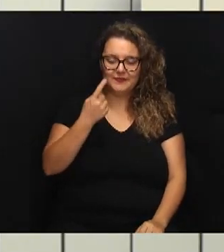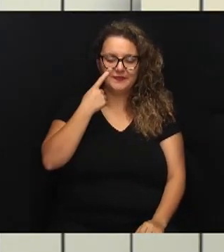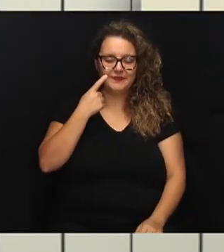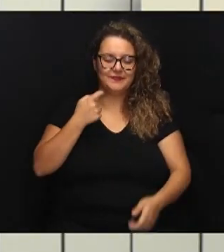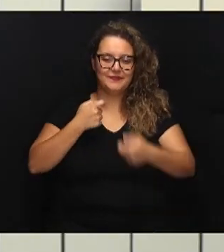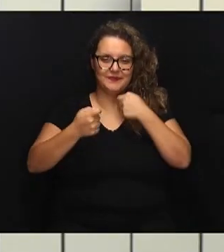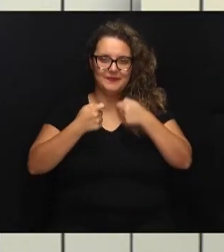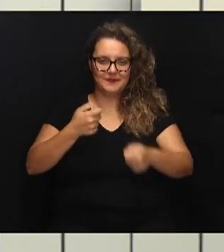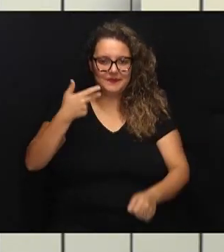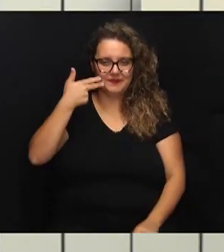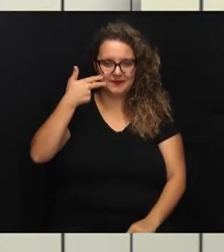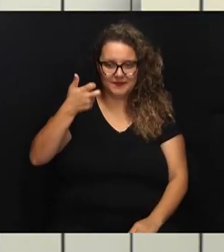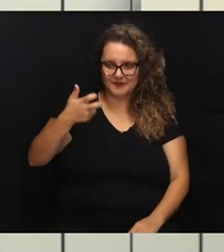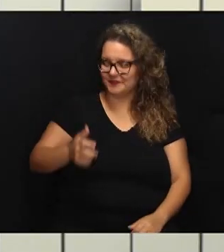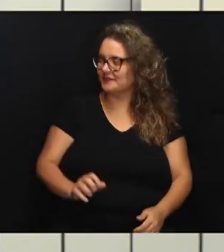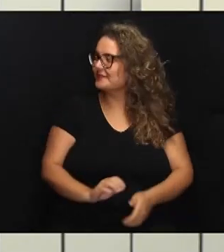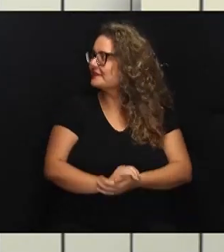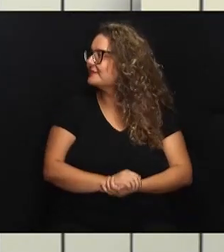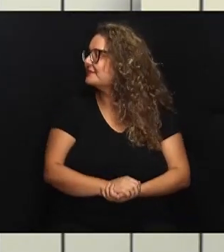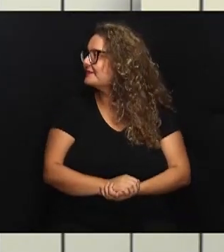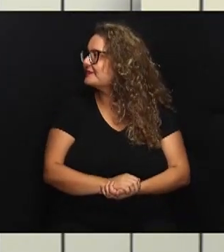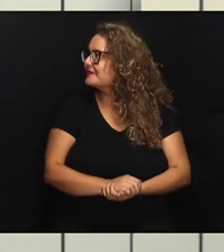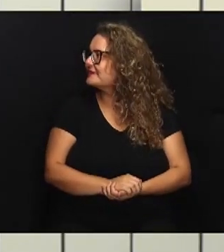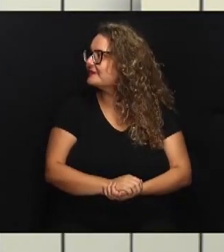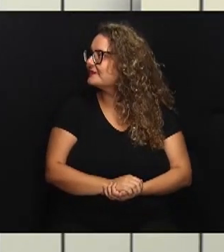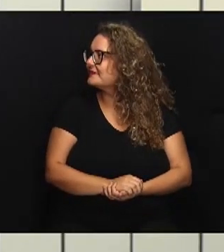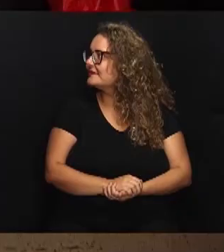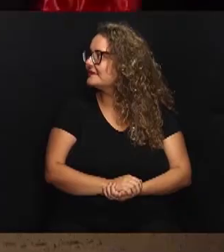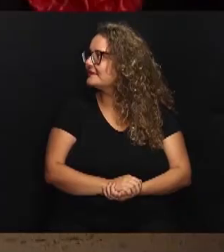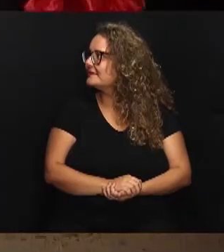reportagem de Rafael Turati.